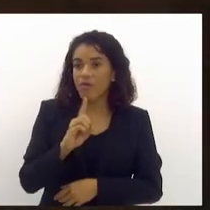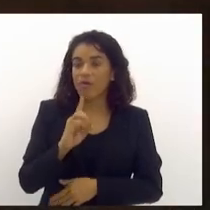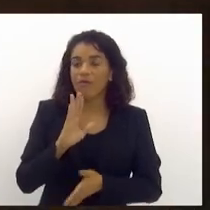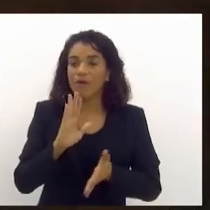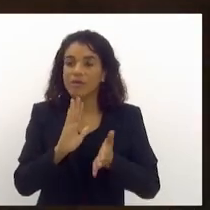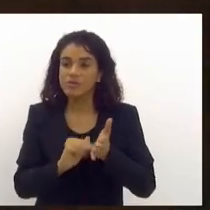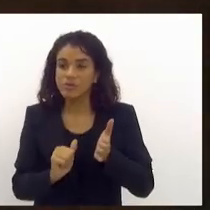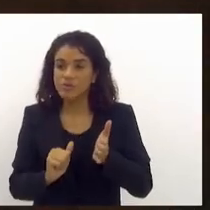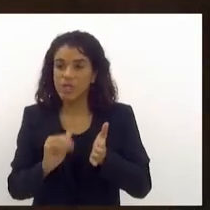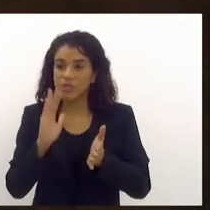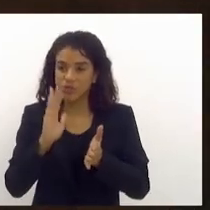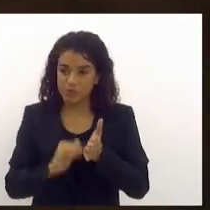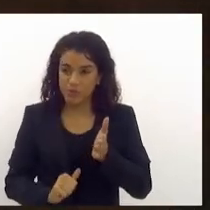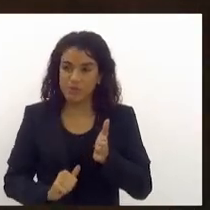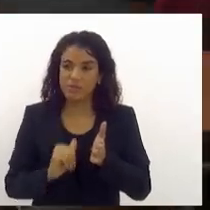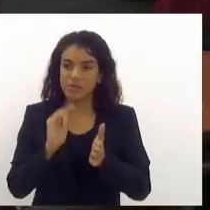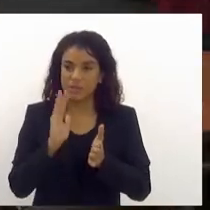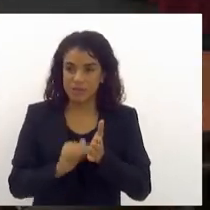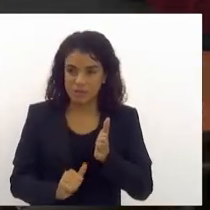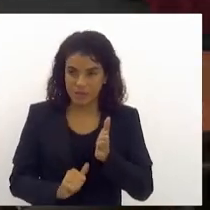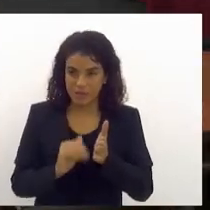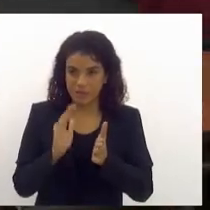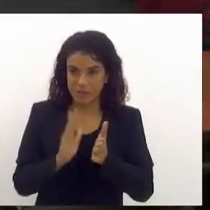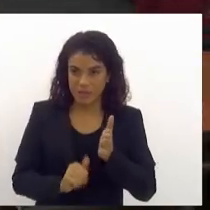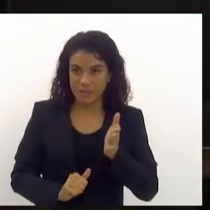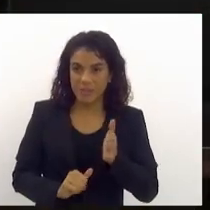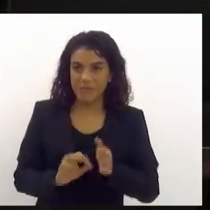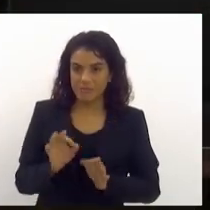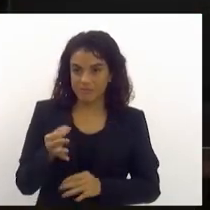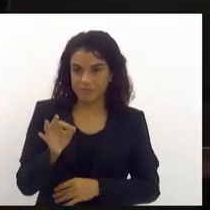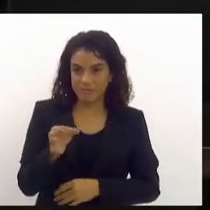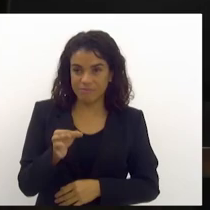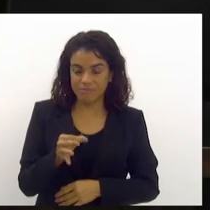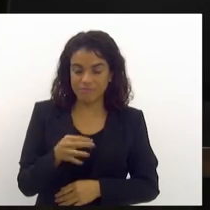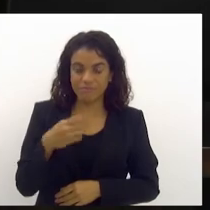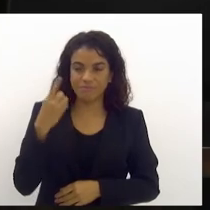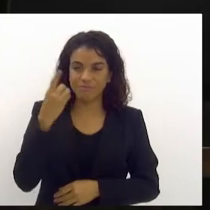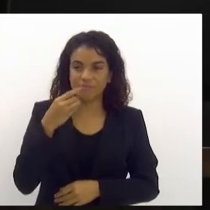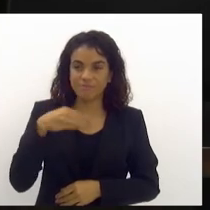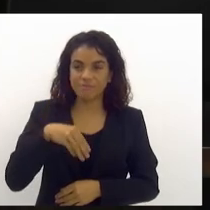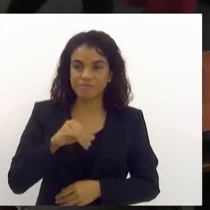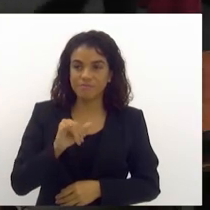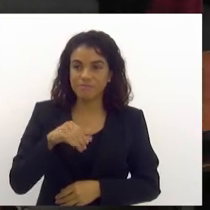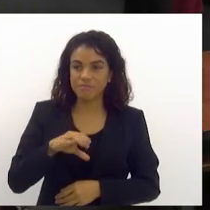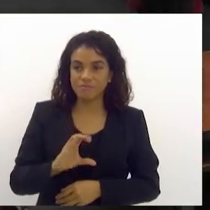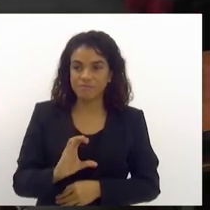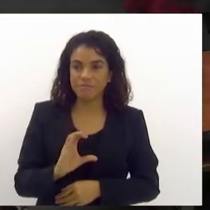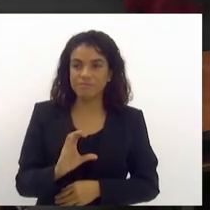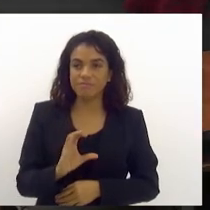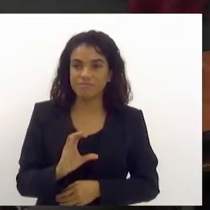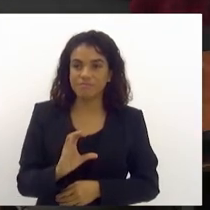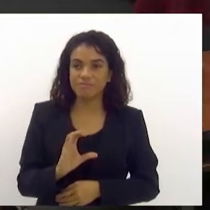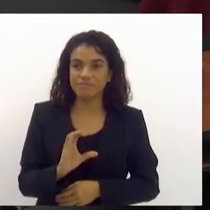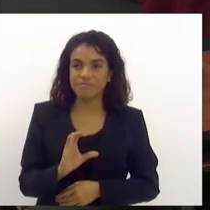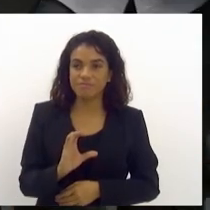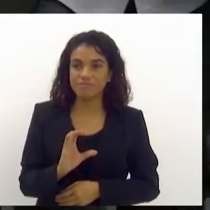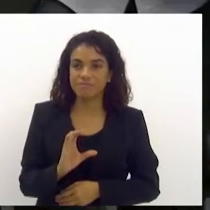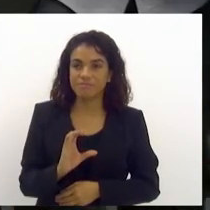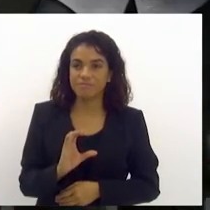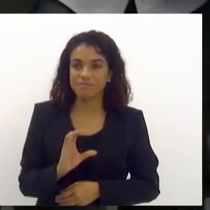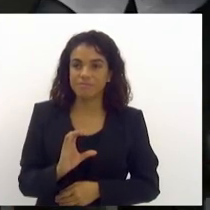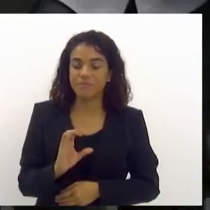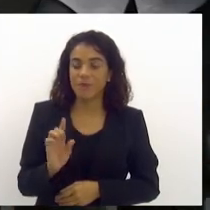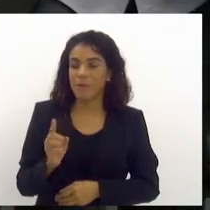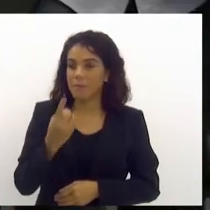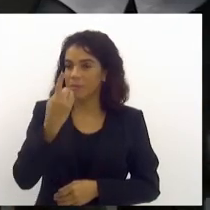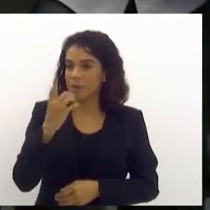é supressiva. É, subtrair, supressiva, presidente. Realmente. Deputado Mink, em seguida, deputado Brazão. Já lhe parabenizei, mas são duas perguntas.